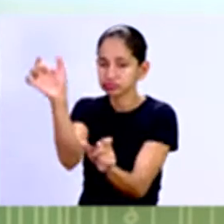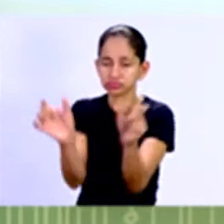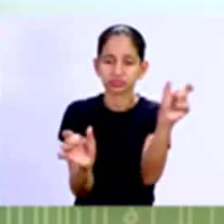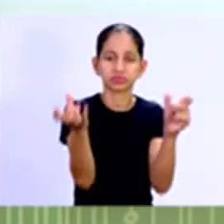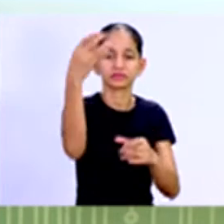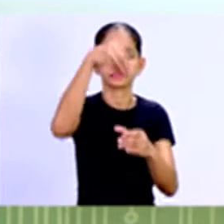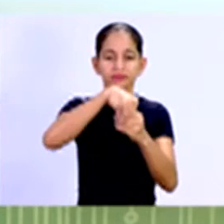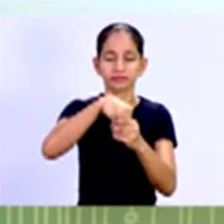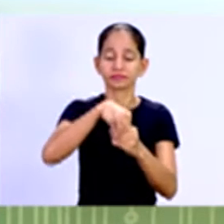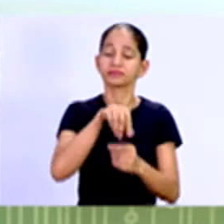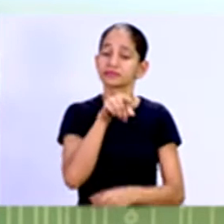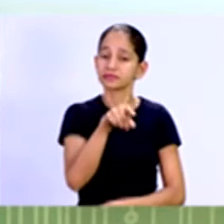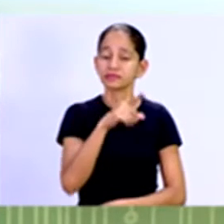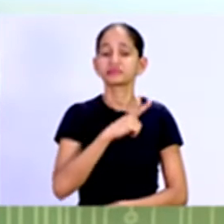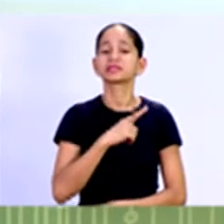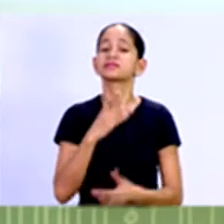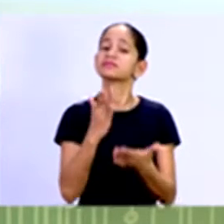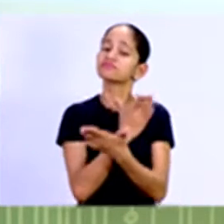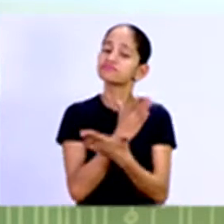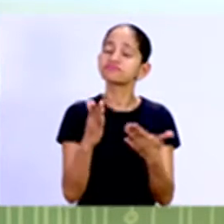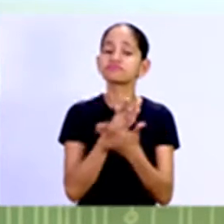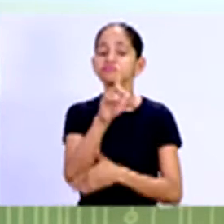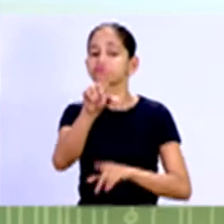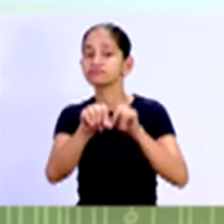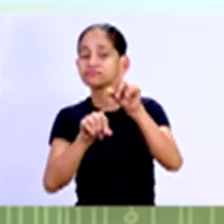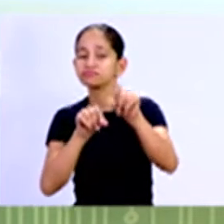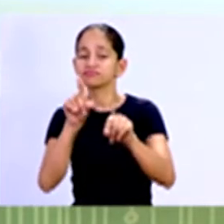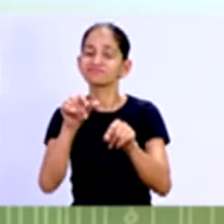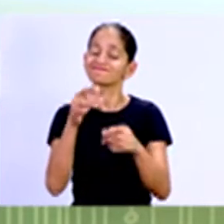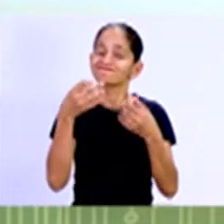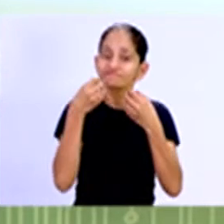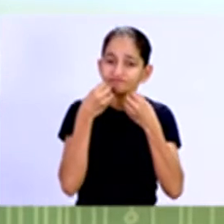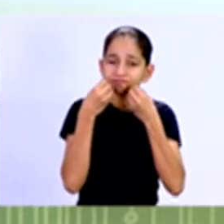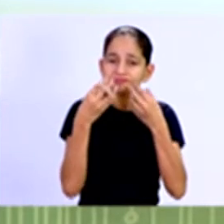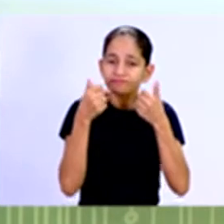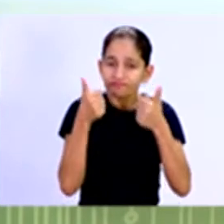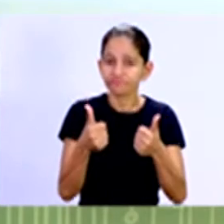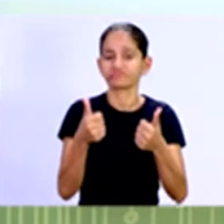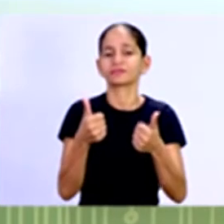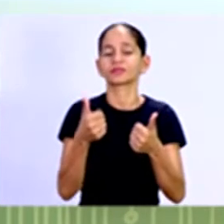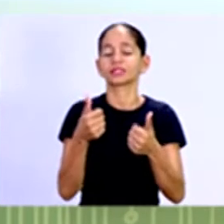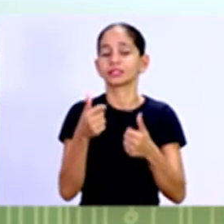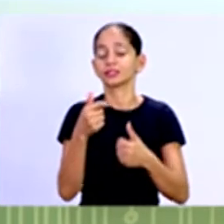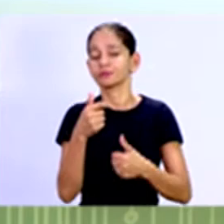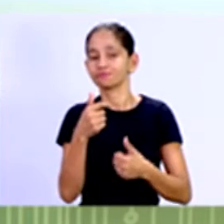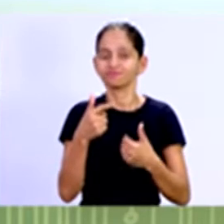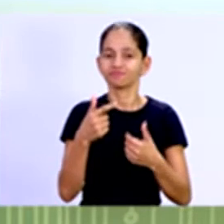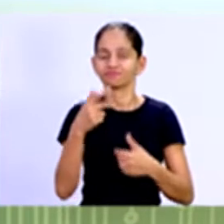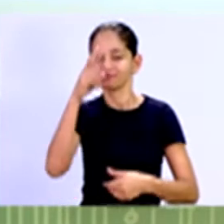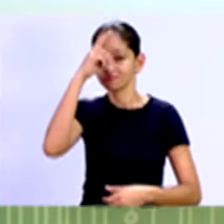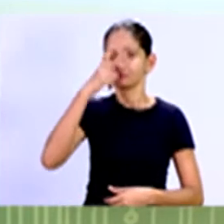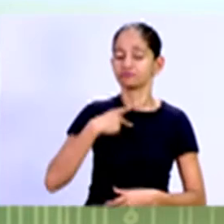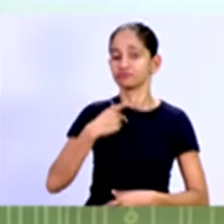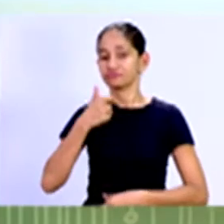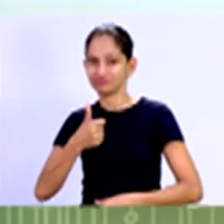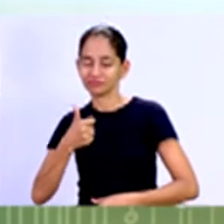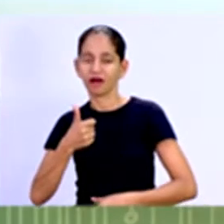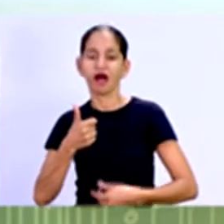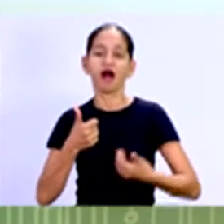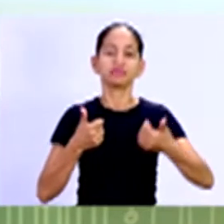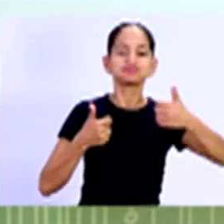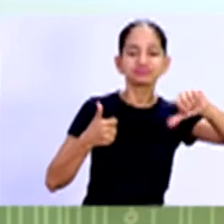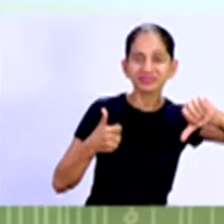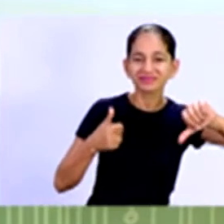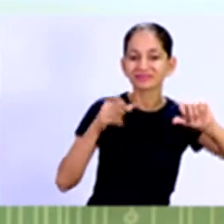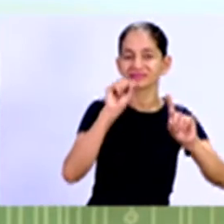né? Será que essa minha escolha, ela vai ser a melhor escolha, tanto para mim quanto para a sociedade? Então, a gente tem que